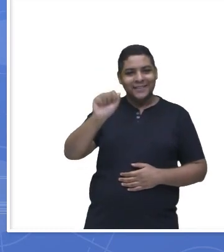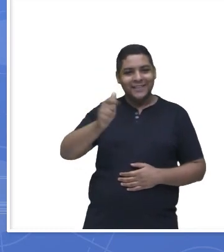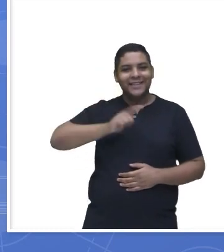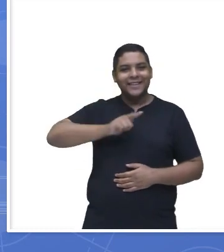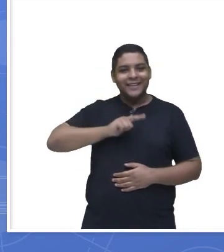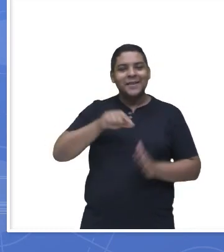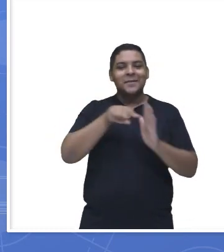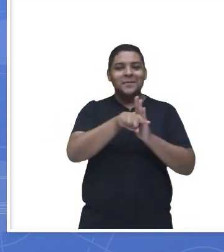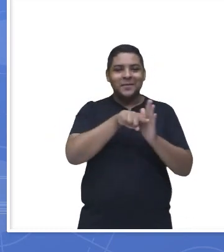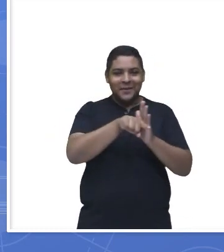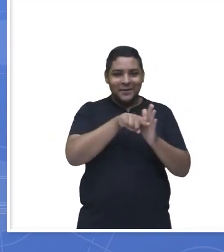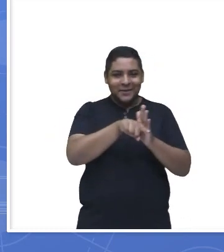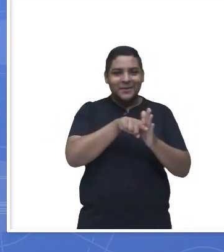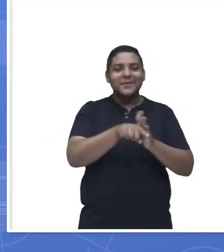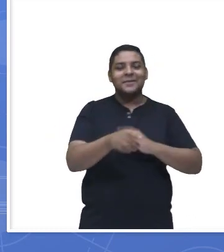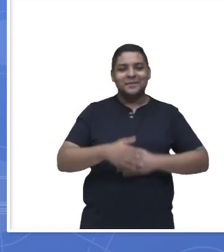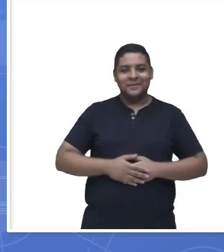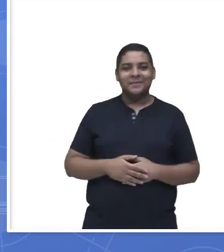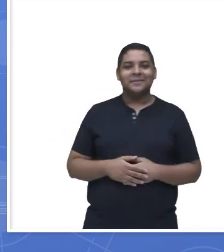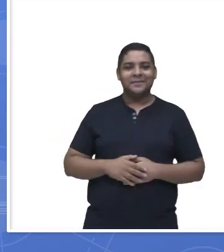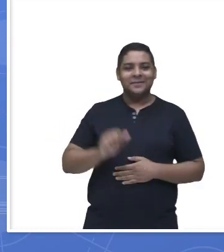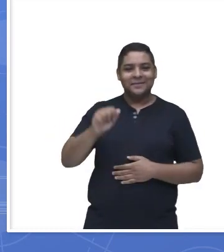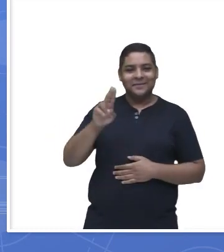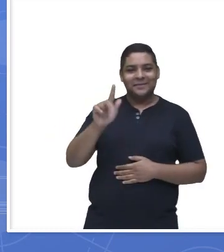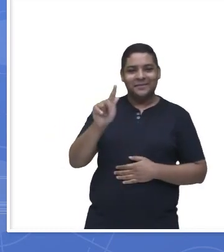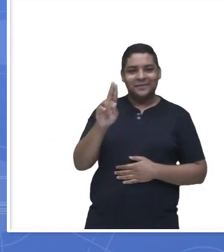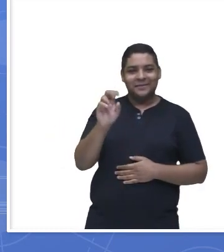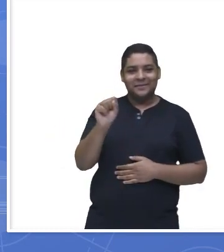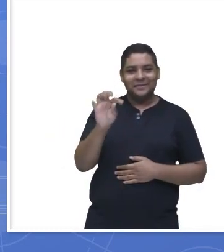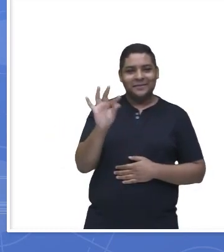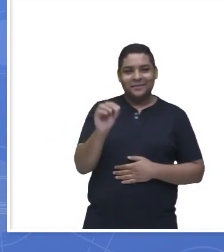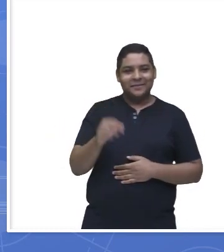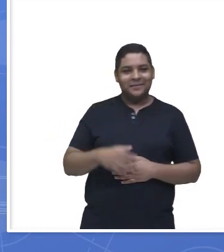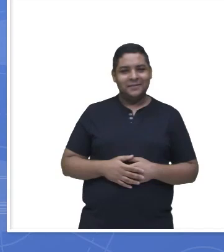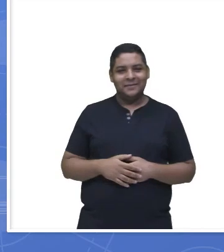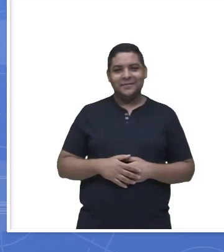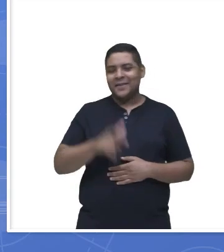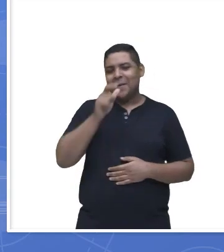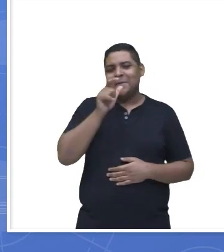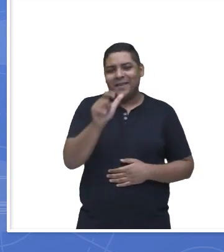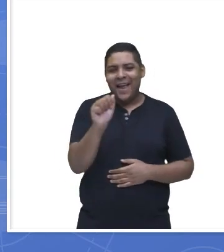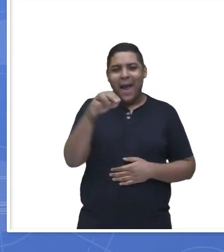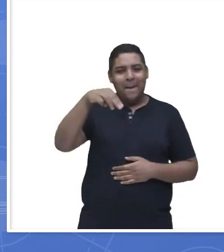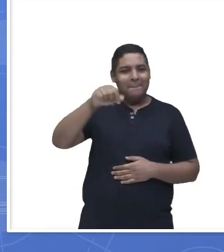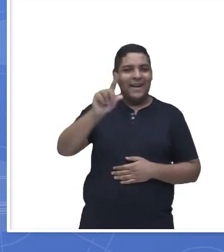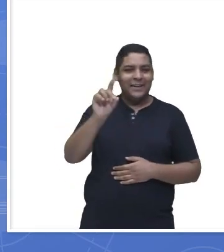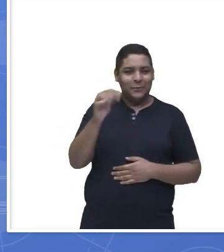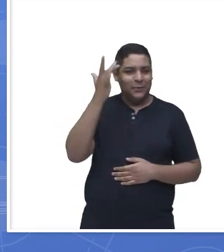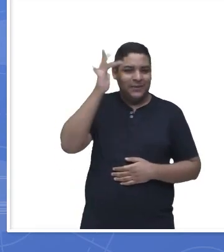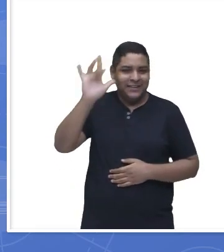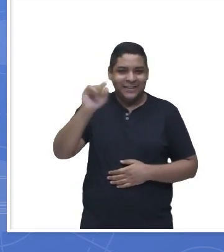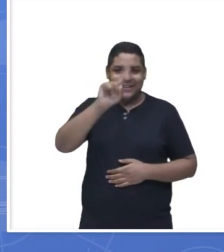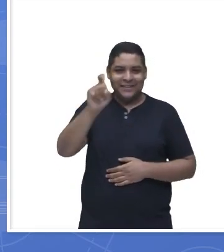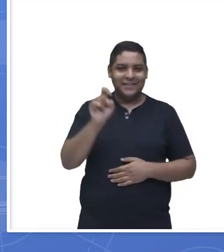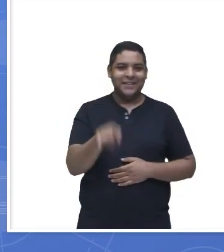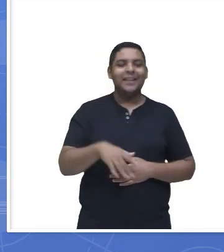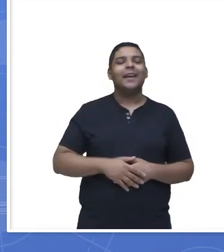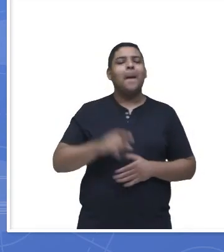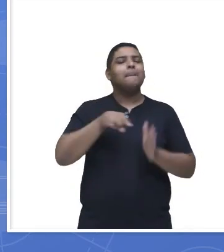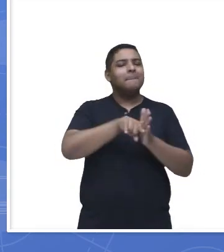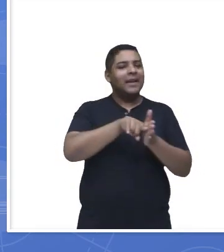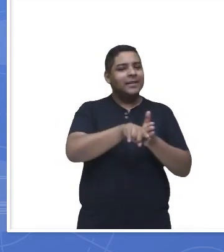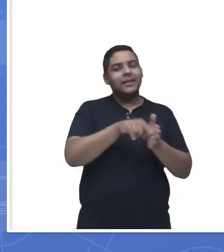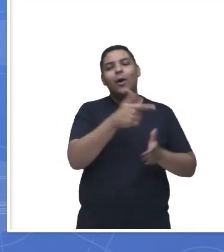Pesquisem mais, Augusto dos Anjos, não sei de onde veio o Amado Batista, mas veio. Então, Augusto dos Anjos, tá bom? Pesquisem Clarice Lispector